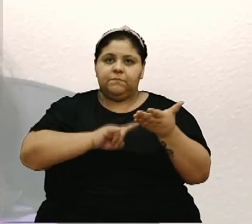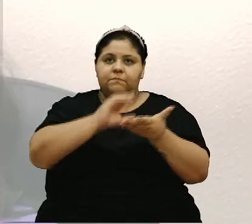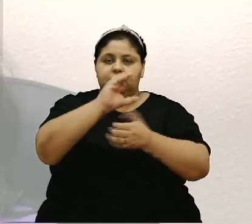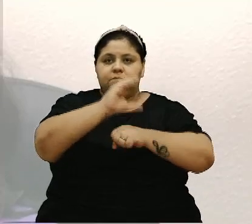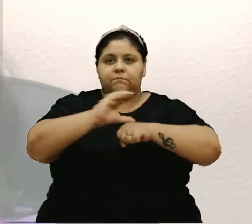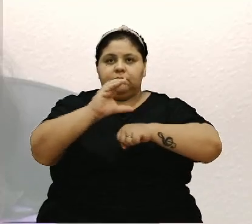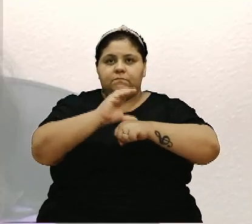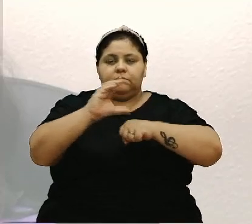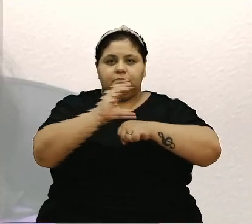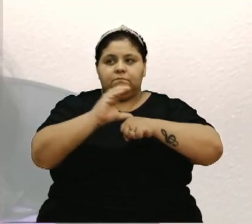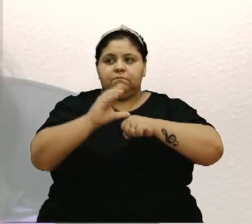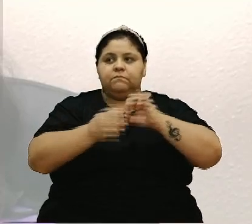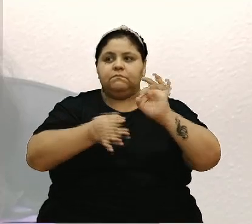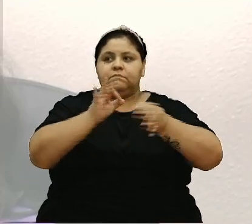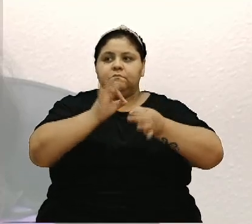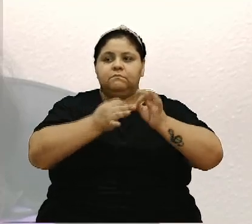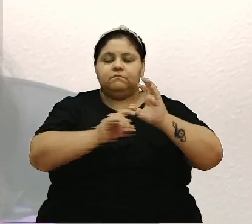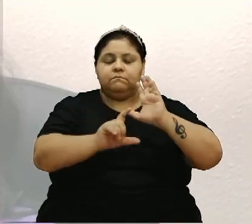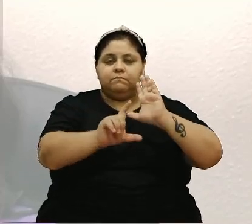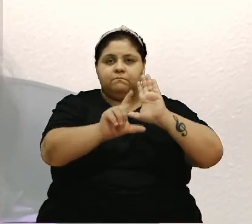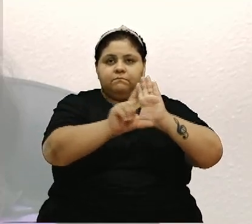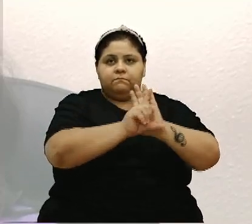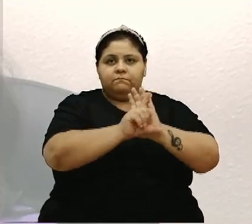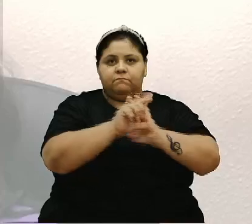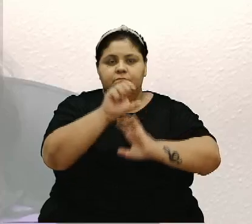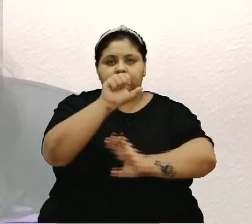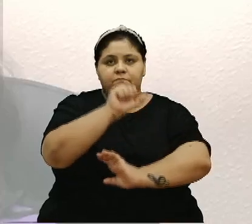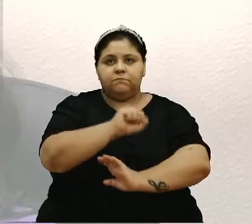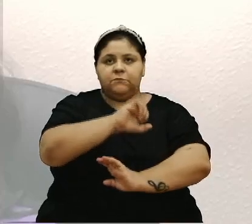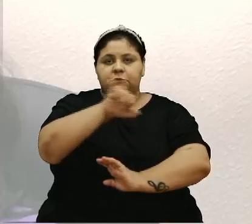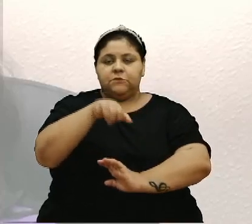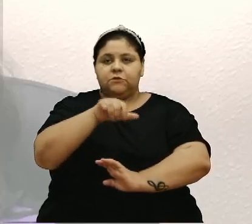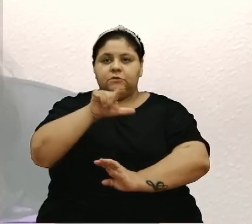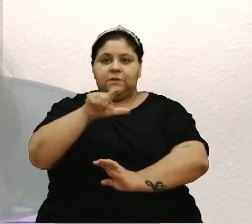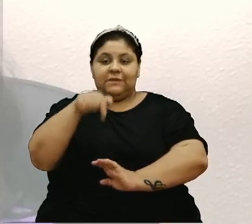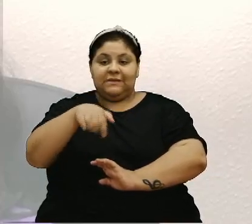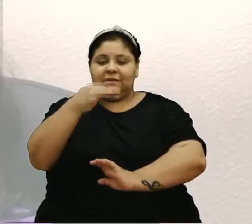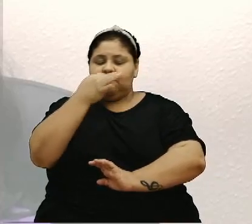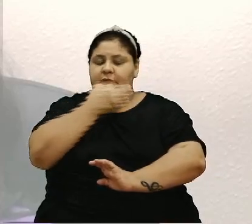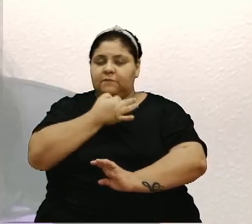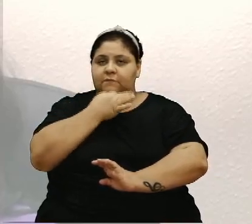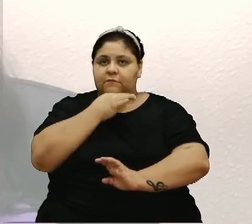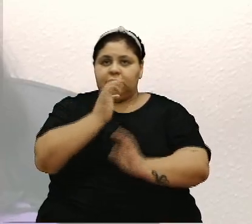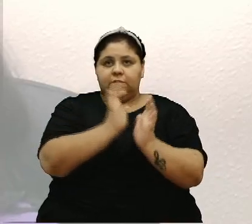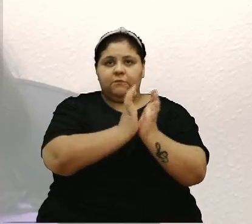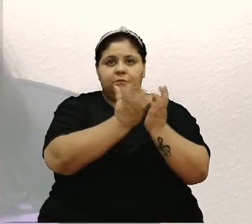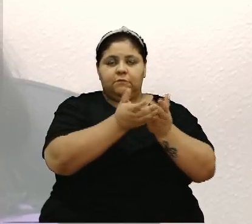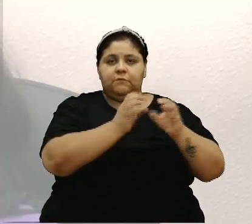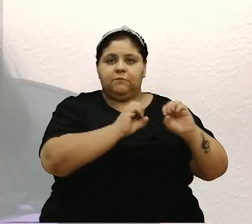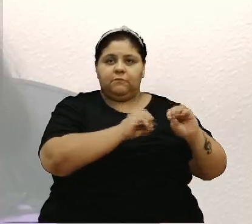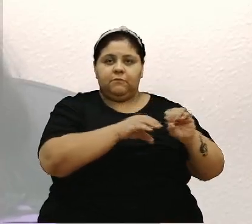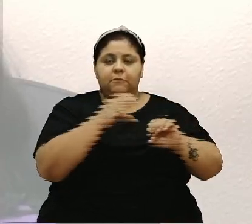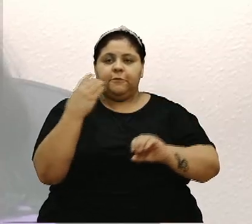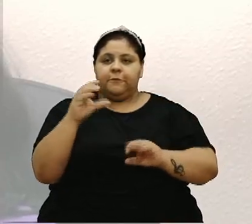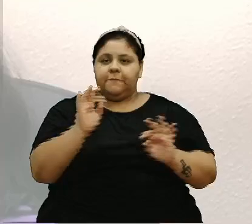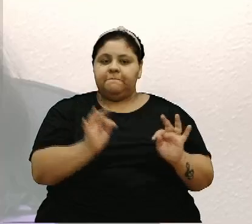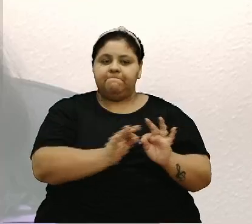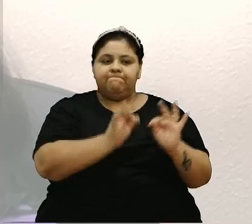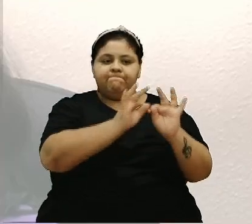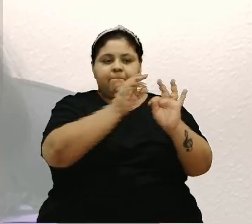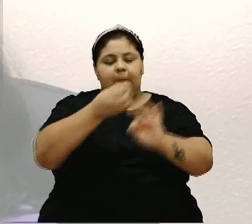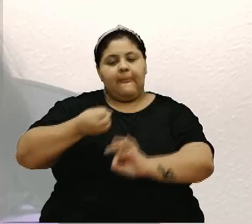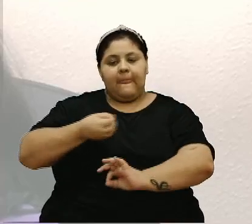Comissão de Constituição, Justiça e Legislação, a CCJL desta Casa, esta Comissão de Educação, Ciência, Tecnologia,